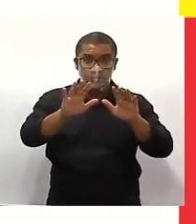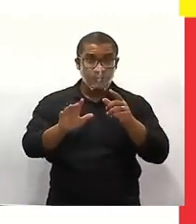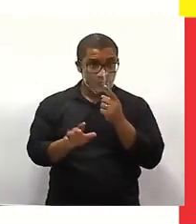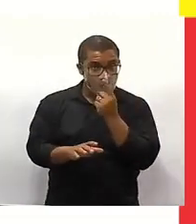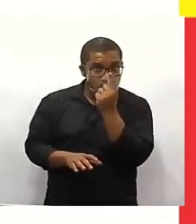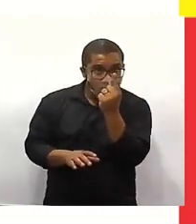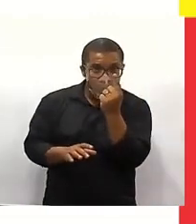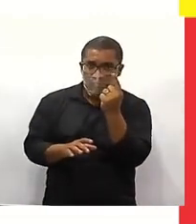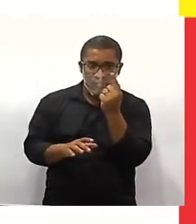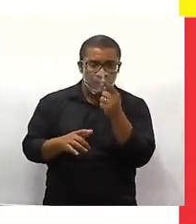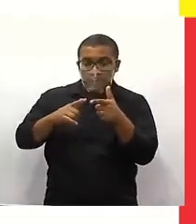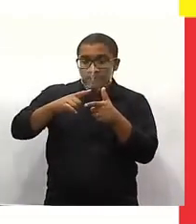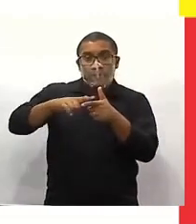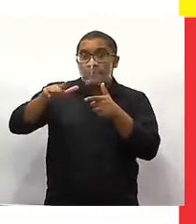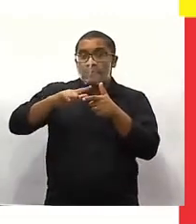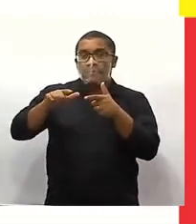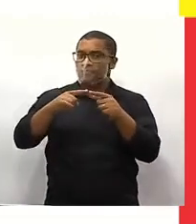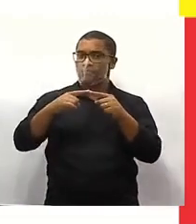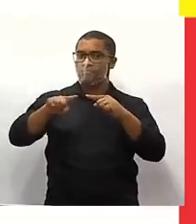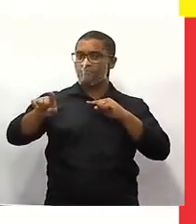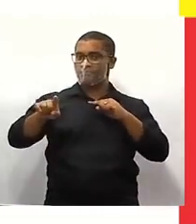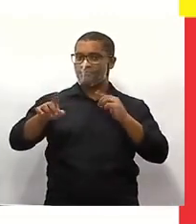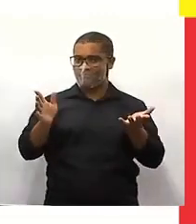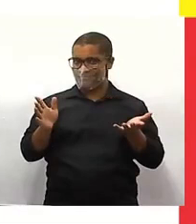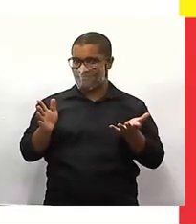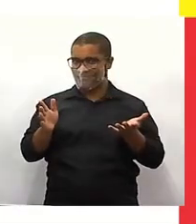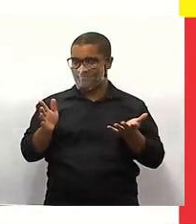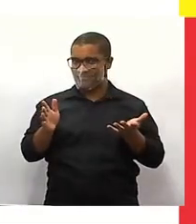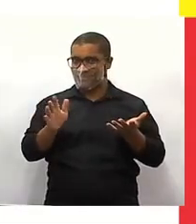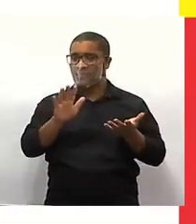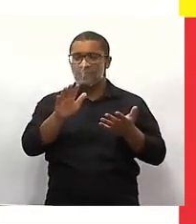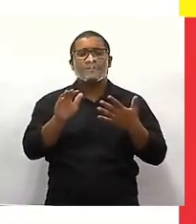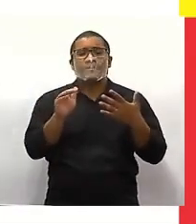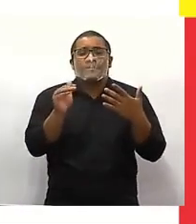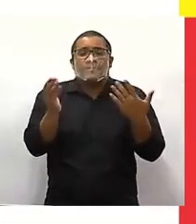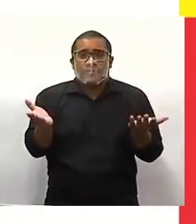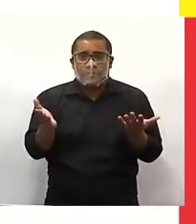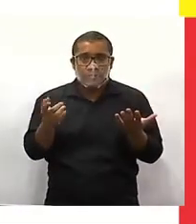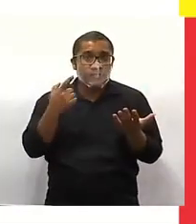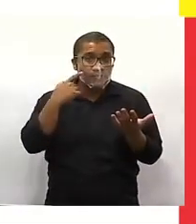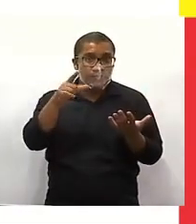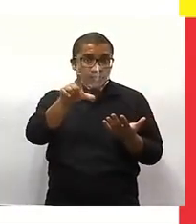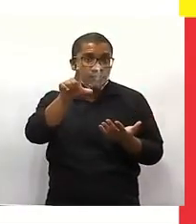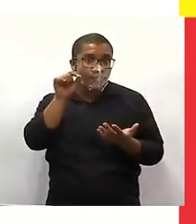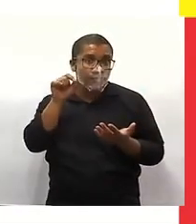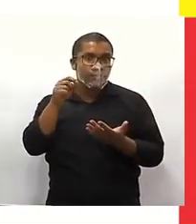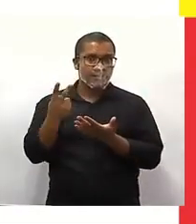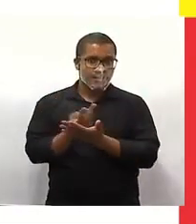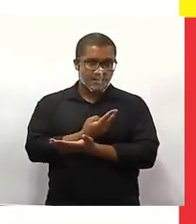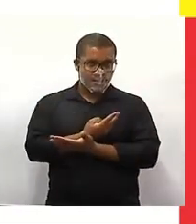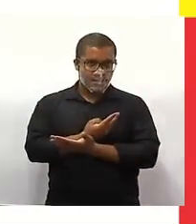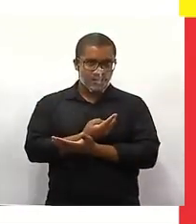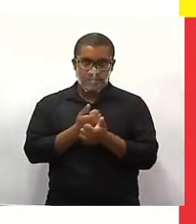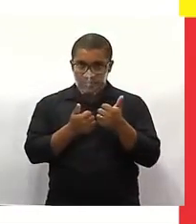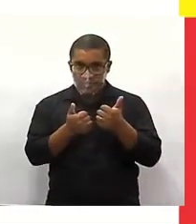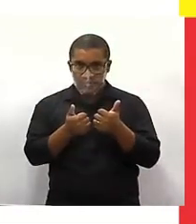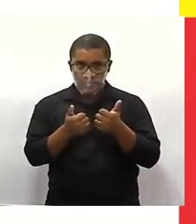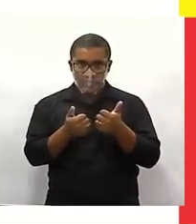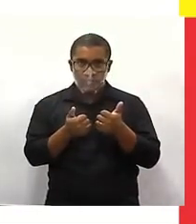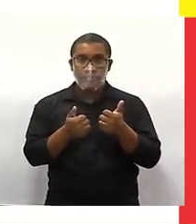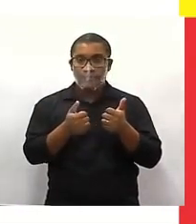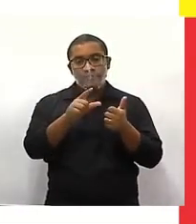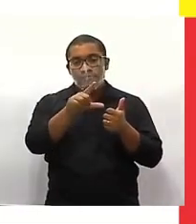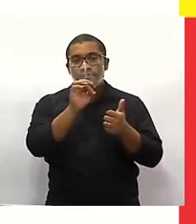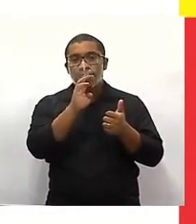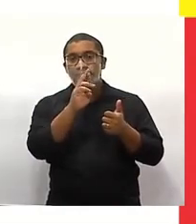Exceto, então ele quer saber, aqui não está relacionado, hein? Então, a errada é a certa. Prestai-vos atenção